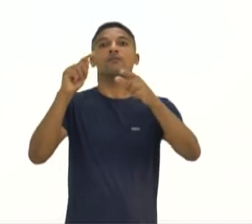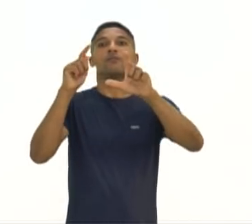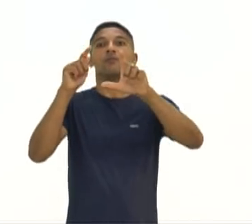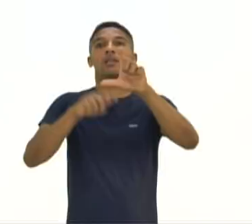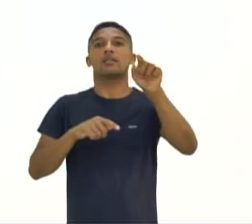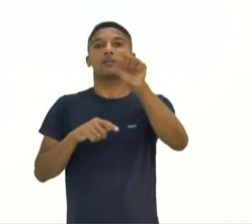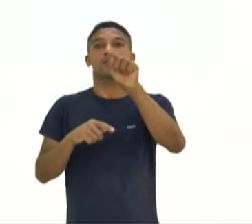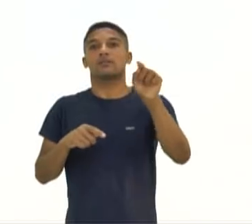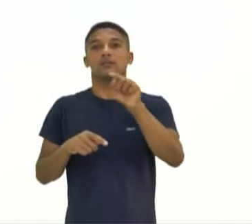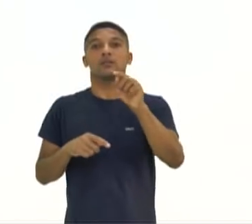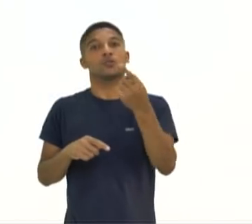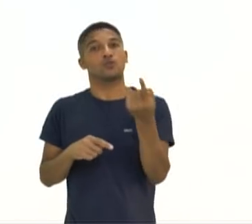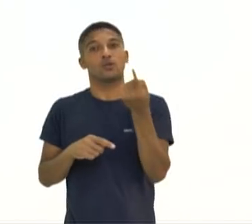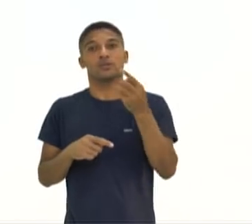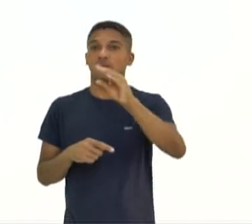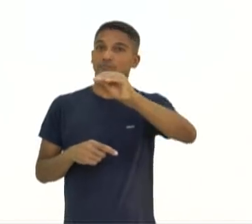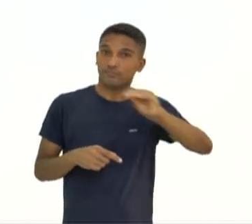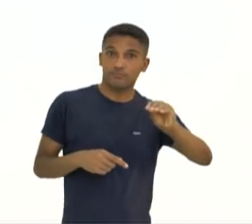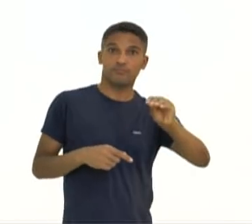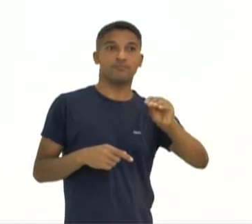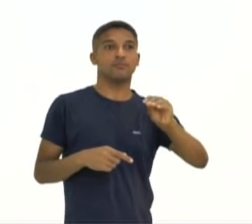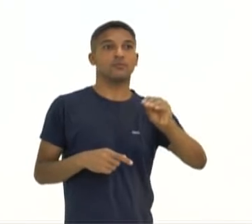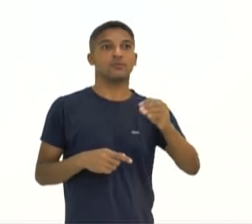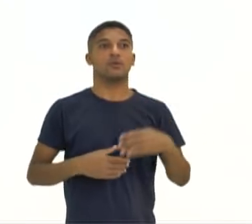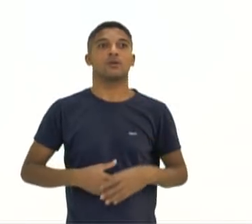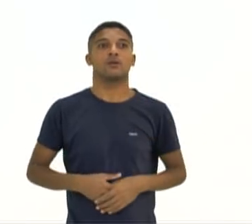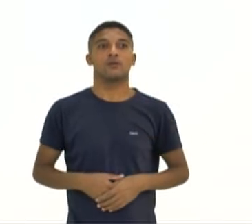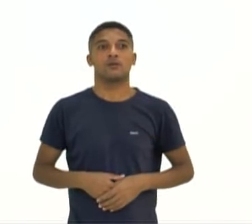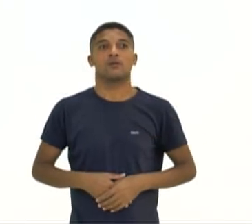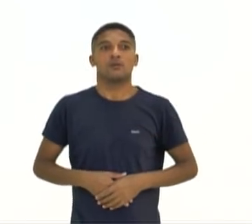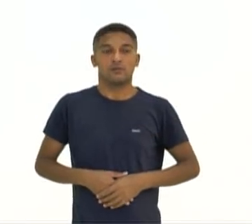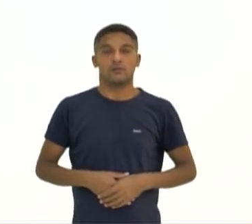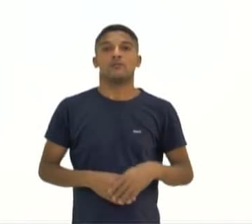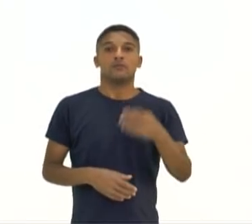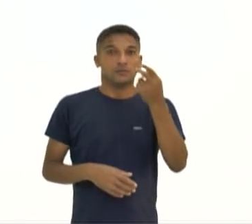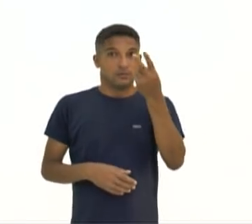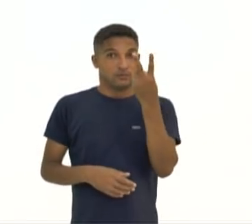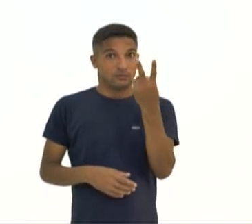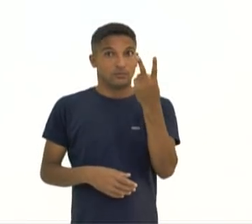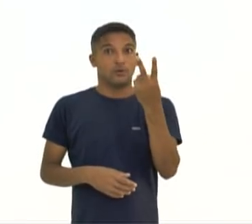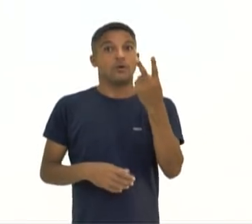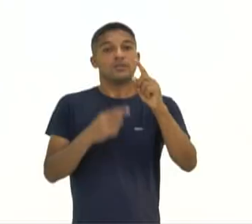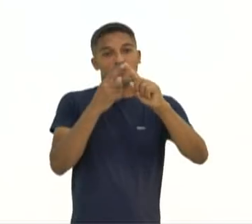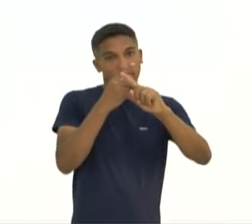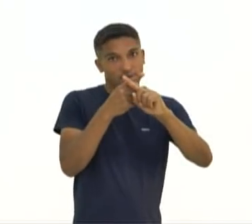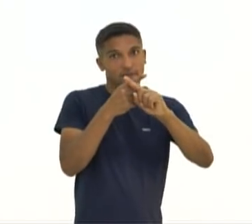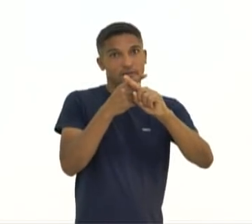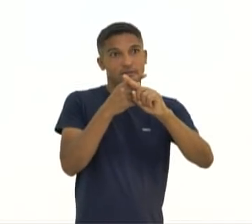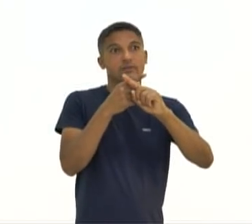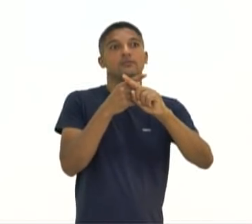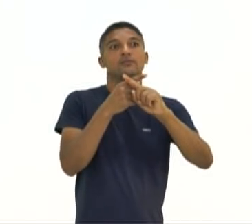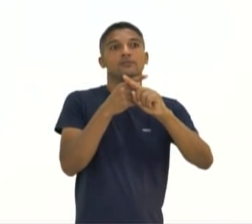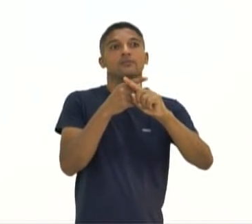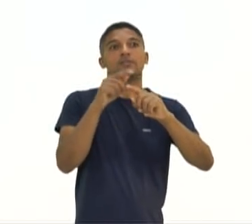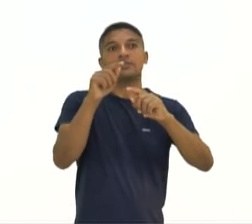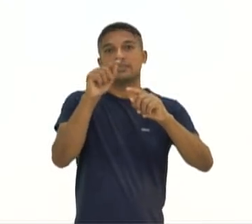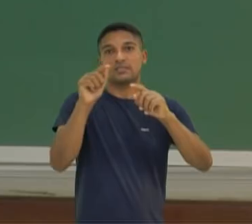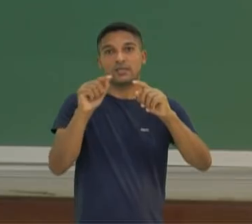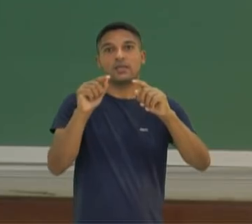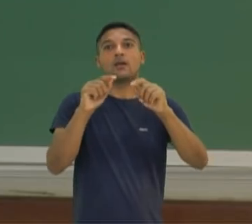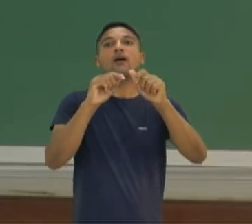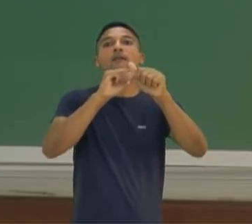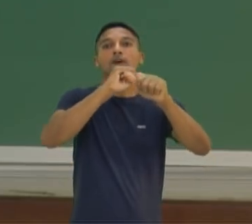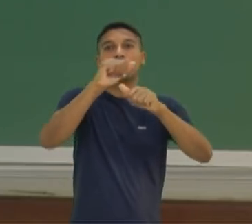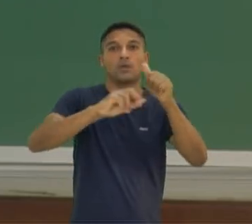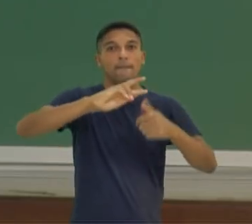que vale, né? Então, vamos lá. O 2 está multiplicando, vou fazê-lo o